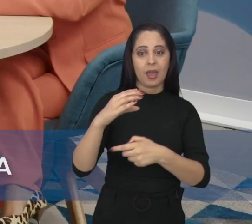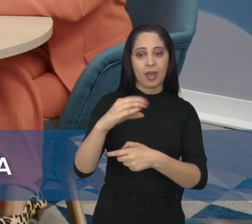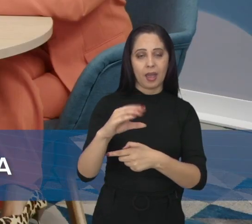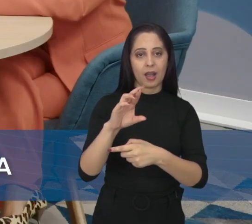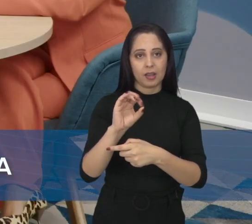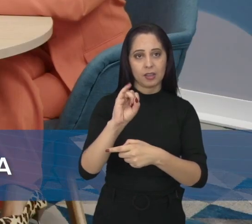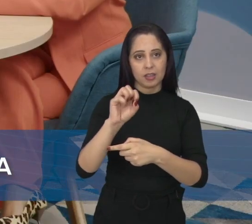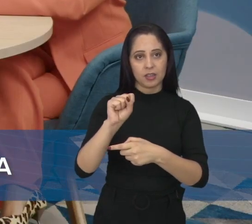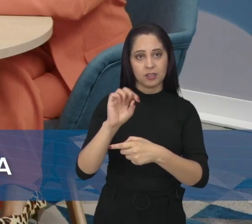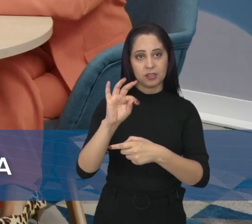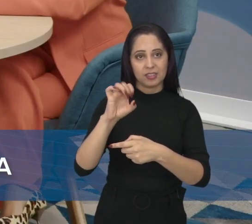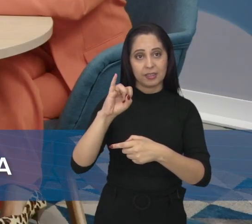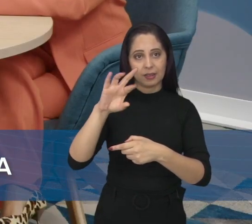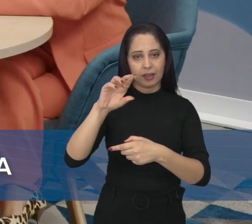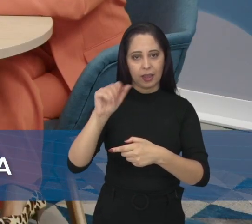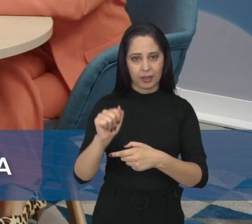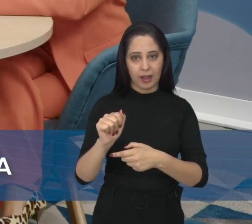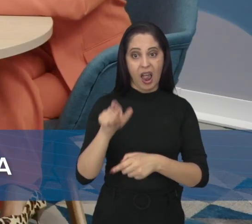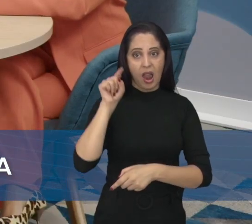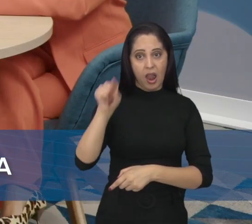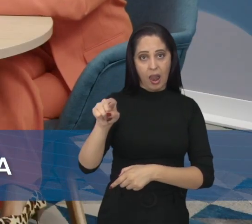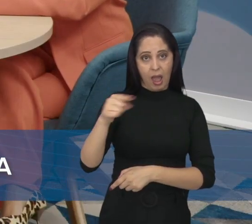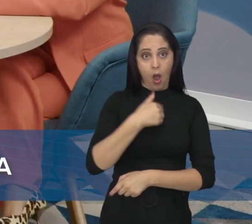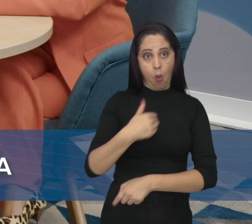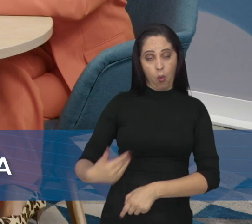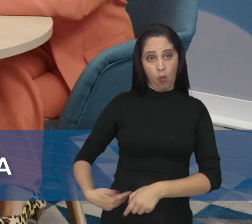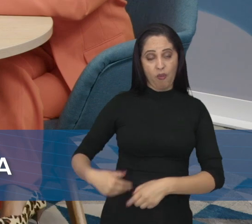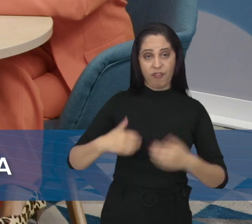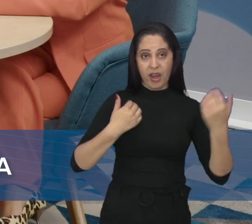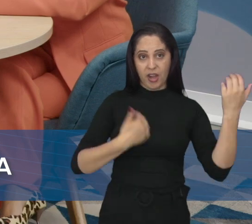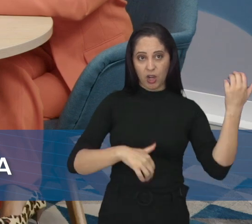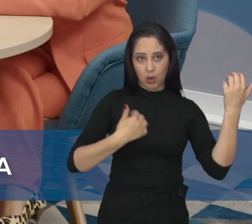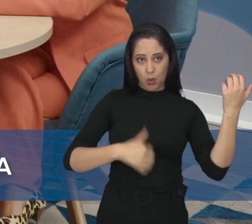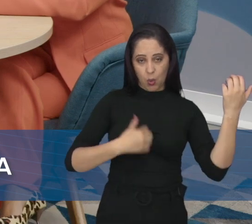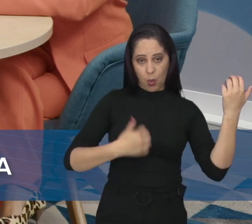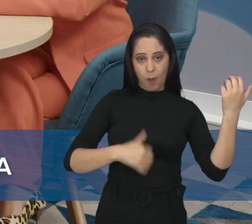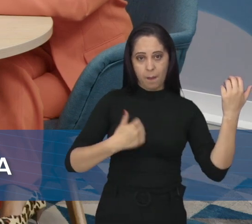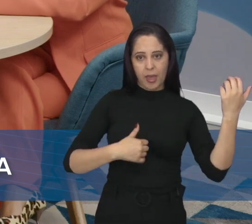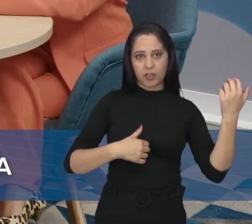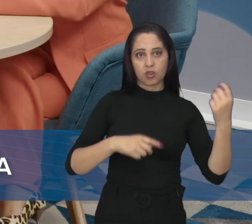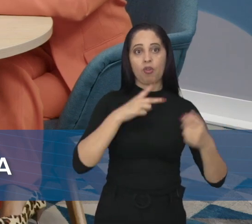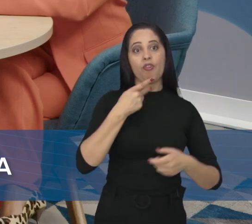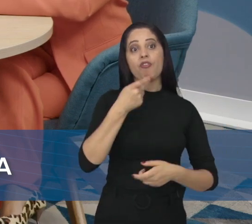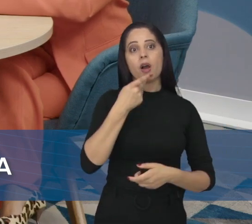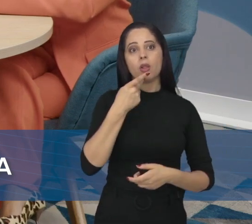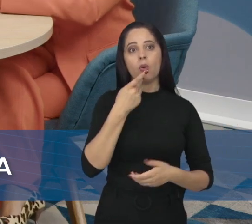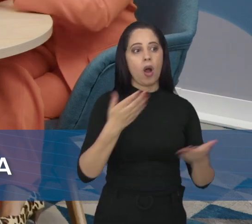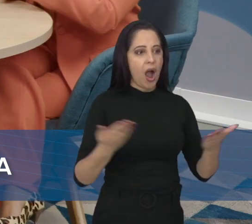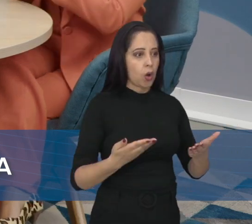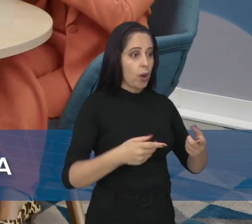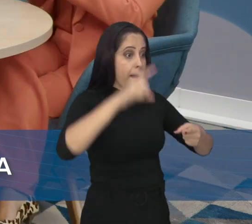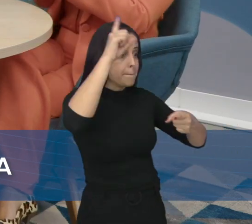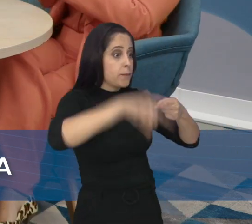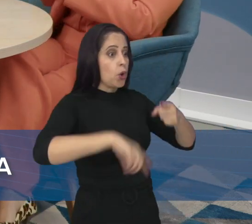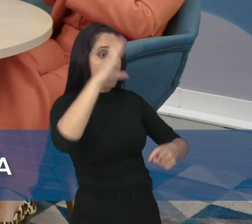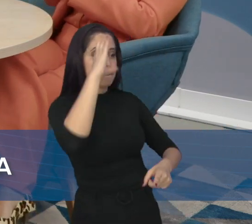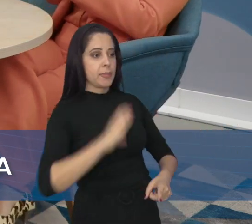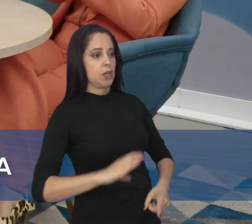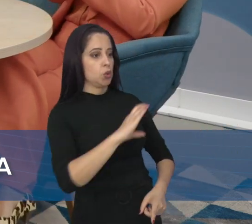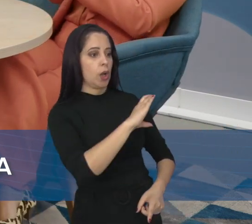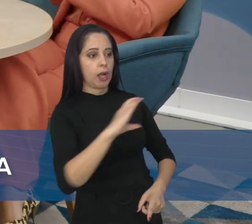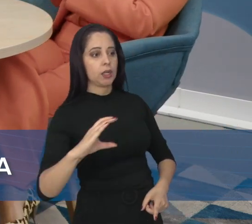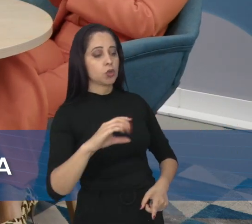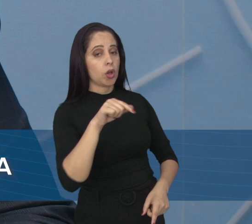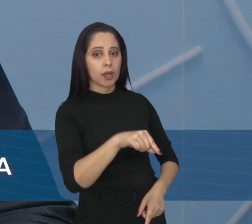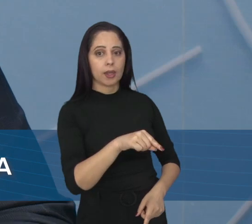momento, o governo mexicano disse, olha, a partir de hoje a religião católica aqui não mais existe, não pode ter mais isso,